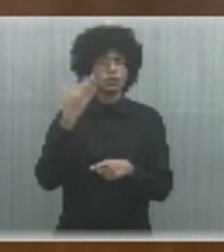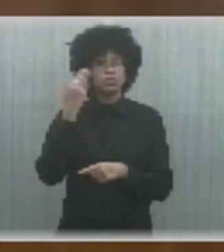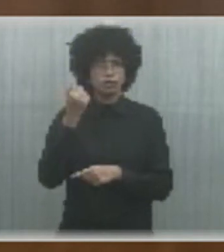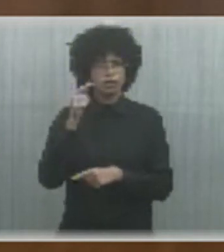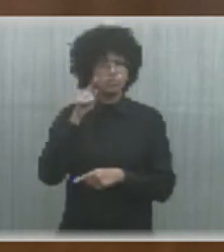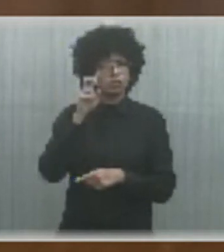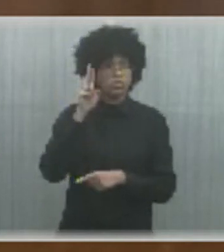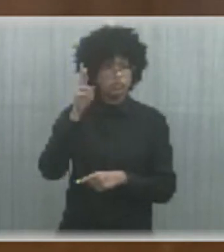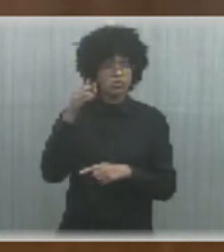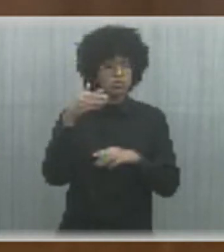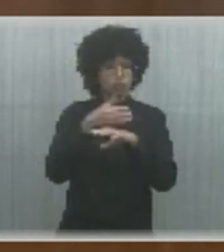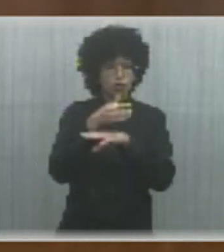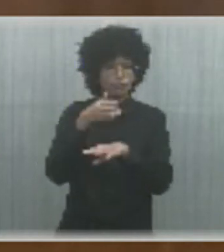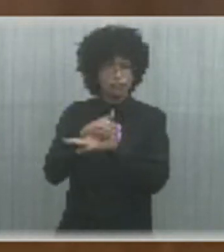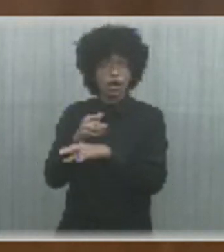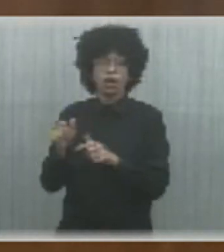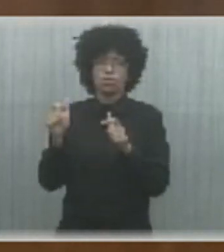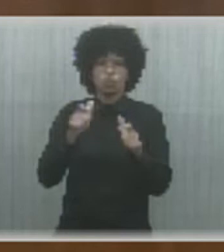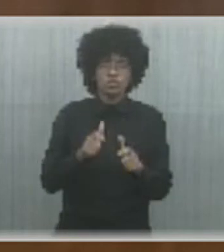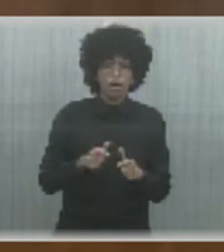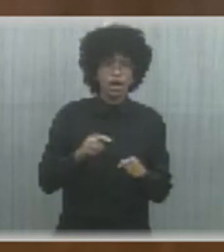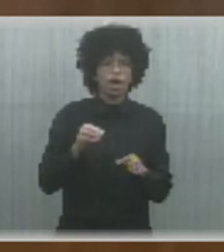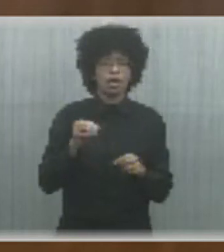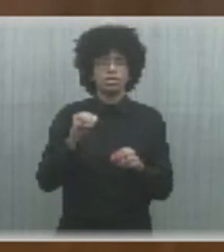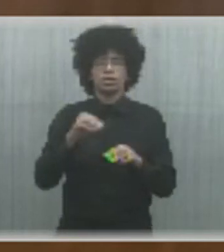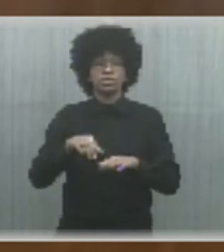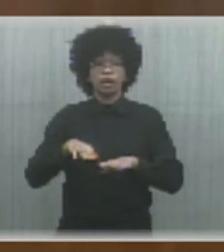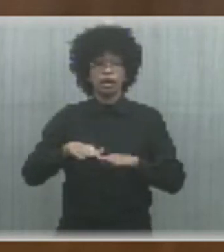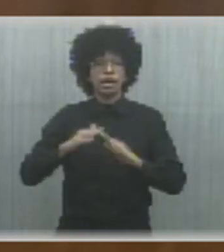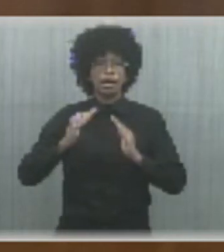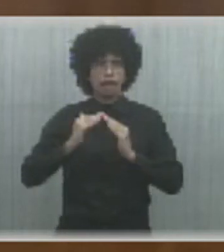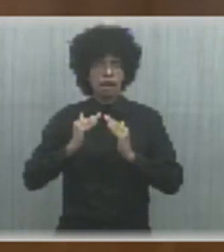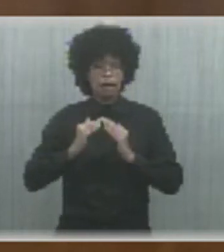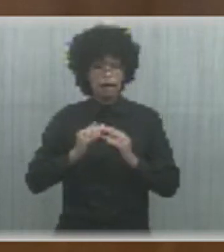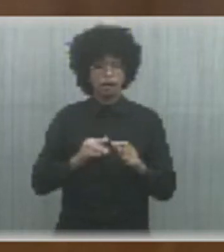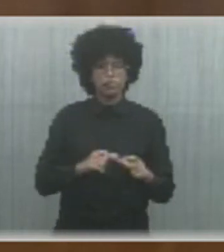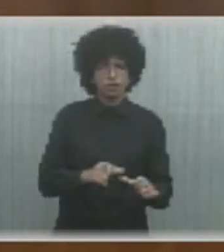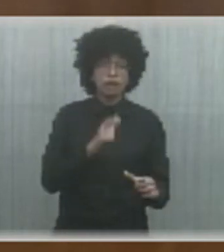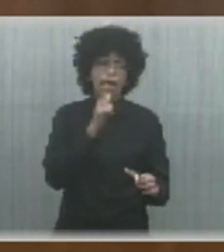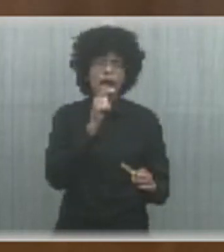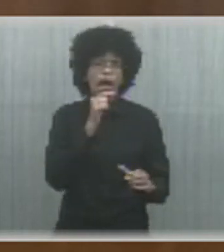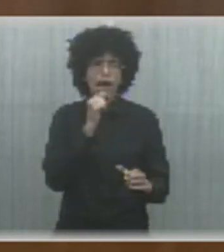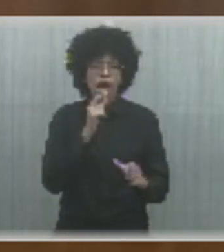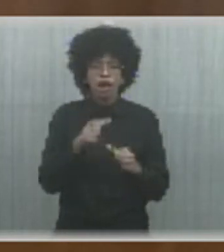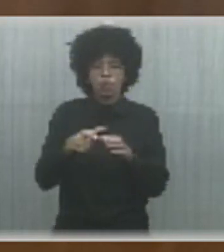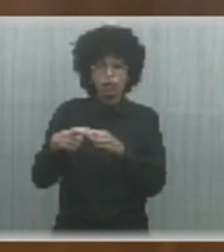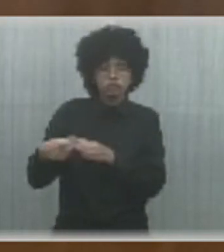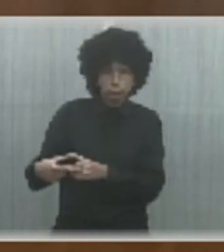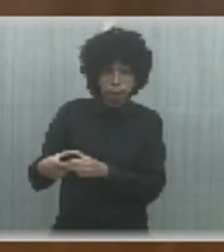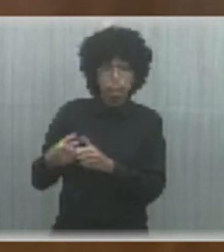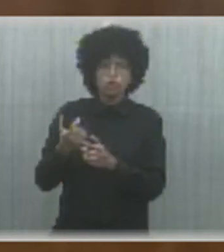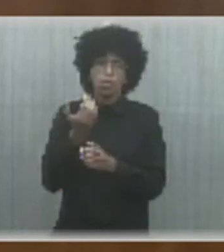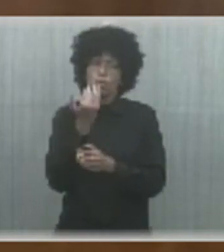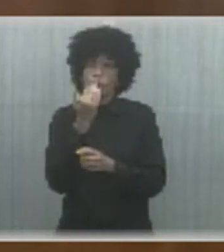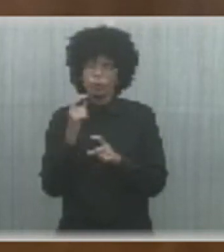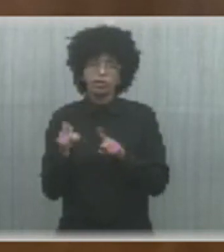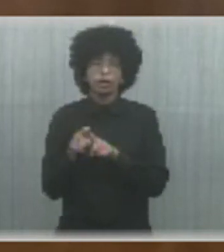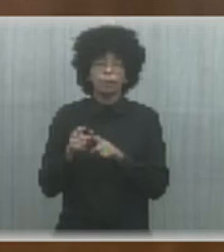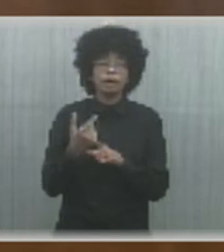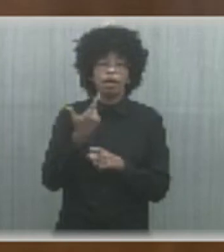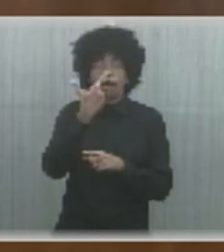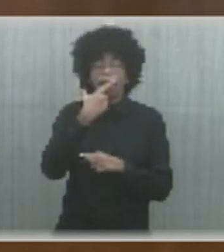os animais de rua. Várias pessoas colocam água nas portas, colocam rações. Então, quem não é sensível com um